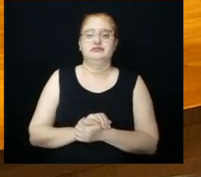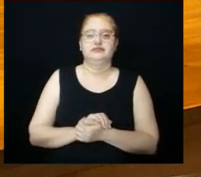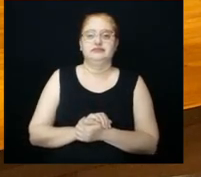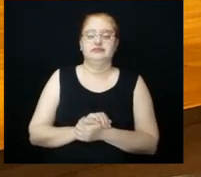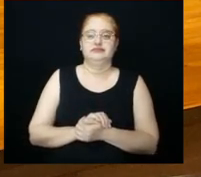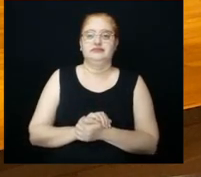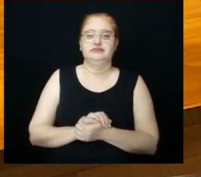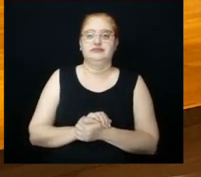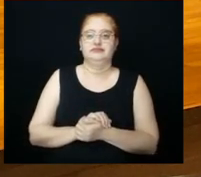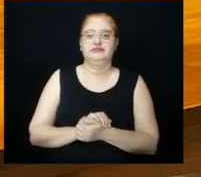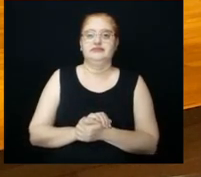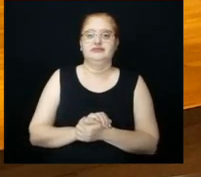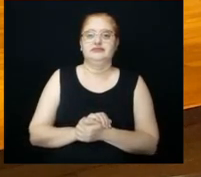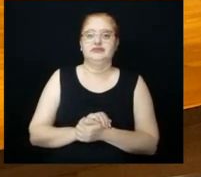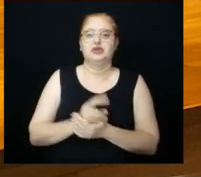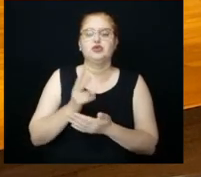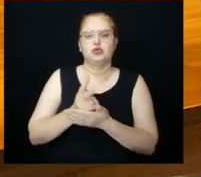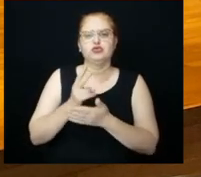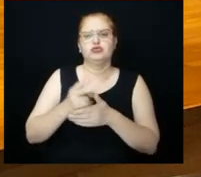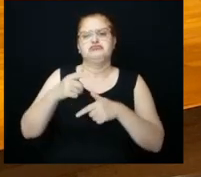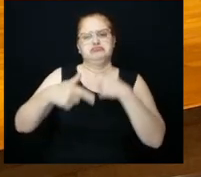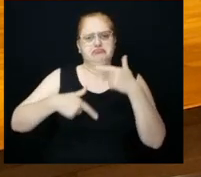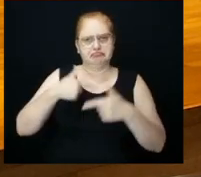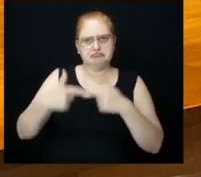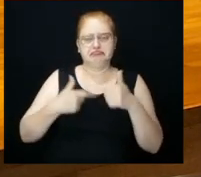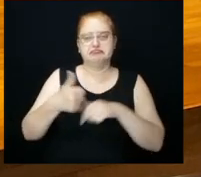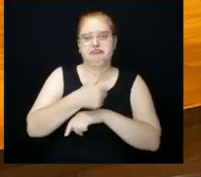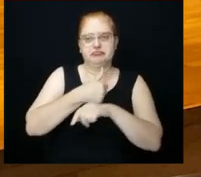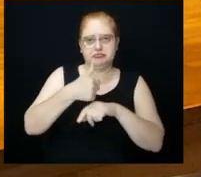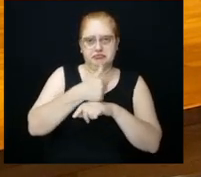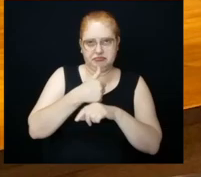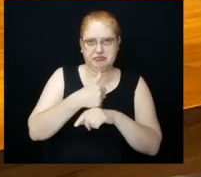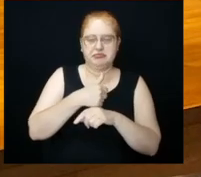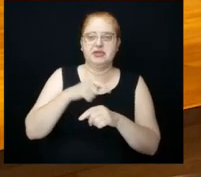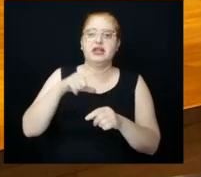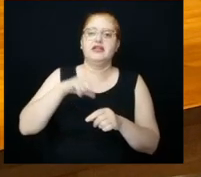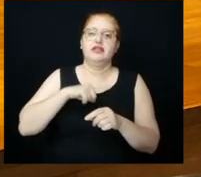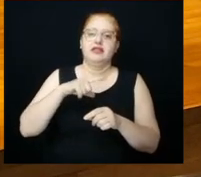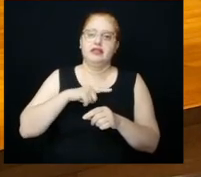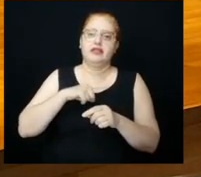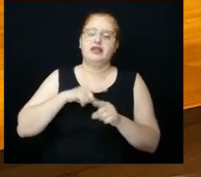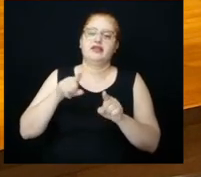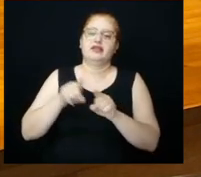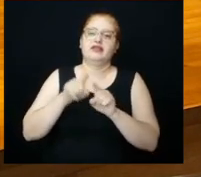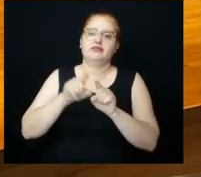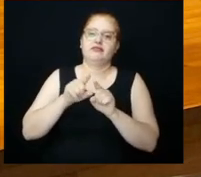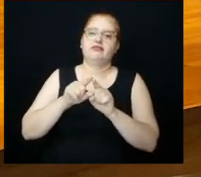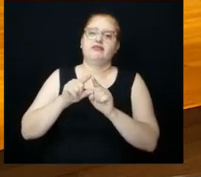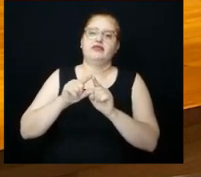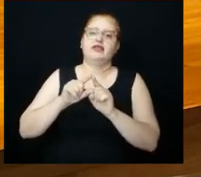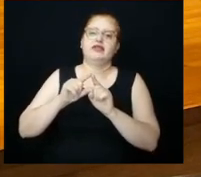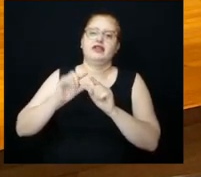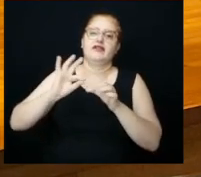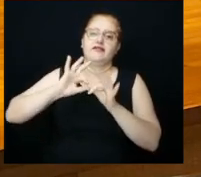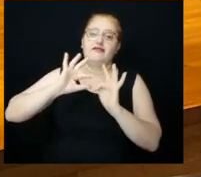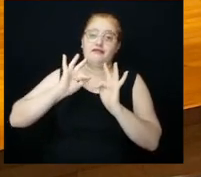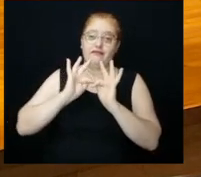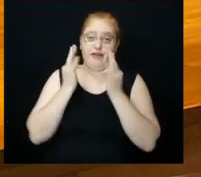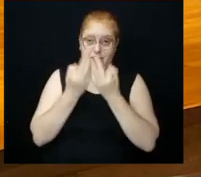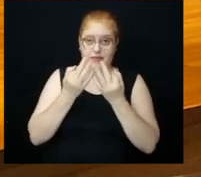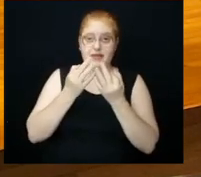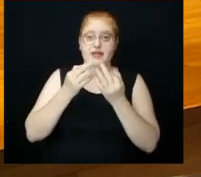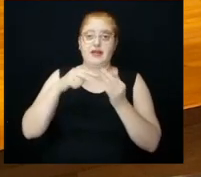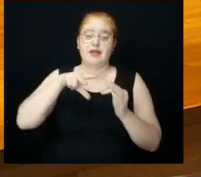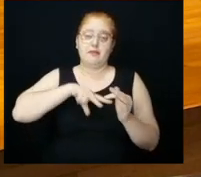plena atividade artística, profissional. Ele tem descendência portuguesa, né? mas vive em Moçambique.